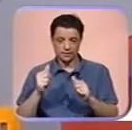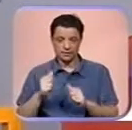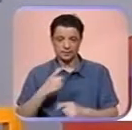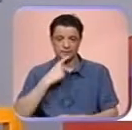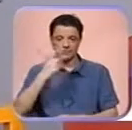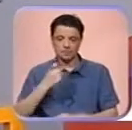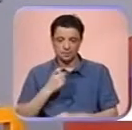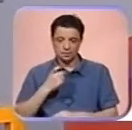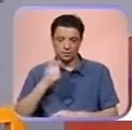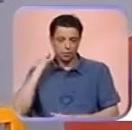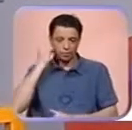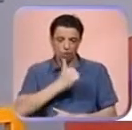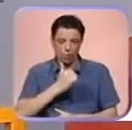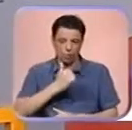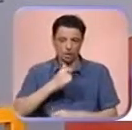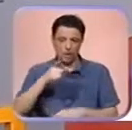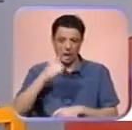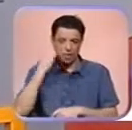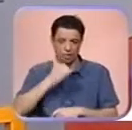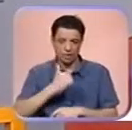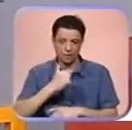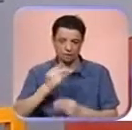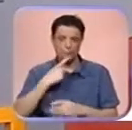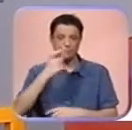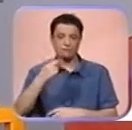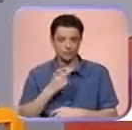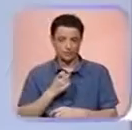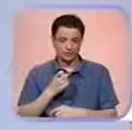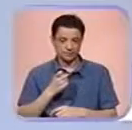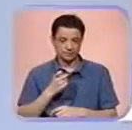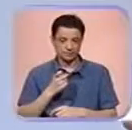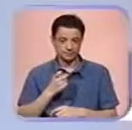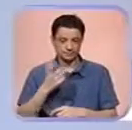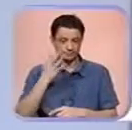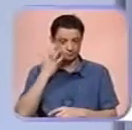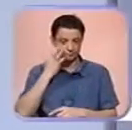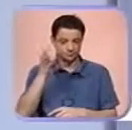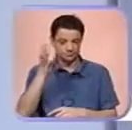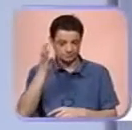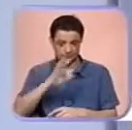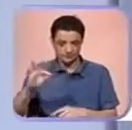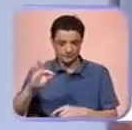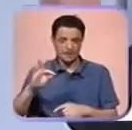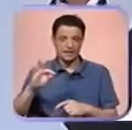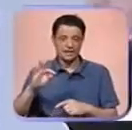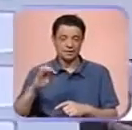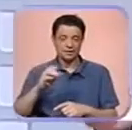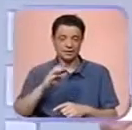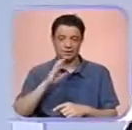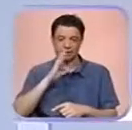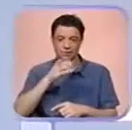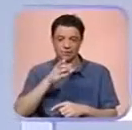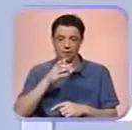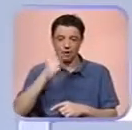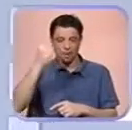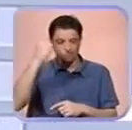e magoa e tenho dor? Muito bem, é uma pergunta que nós tentamos desligar, pondo gotinhas de